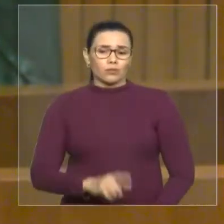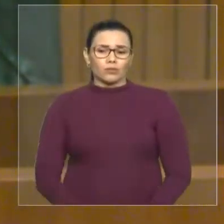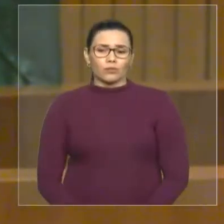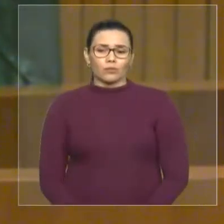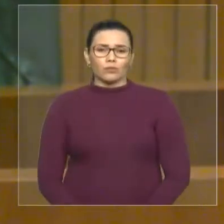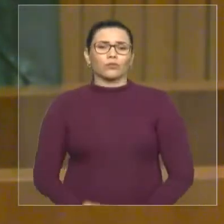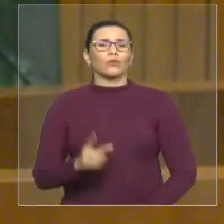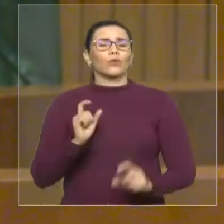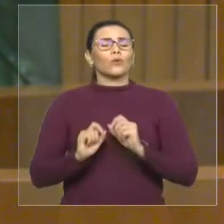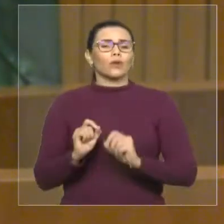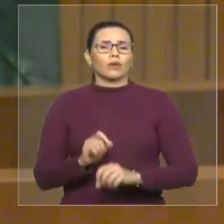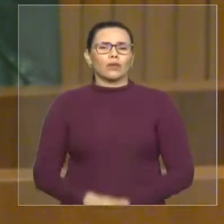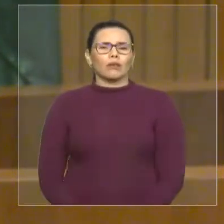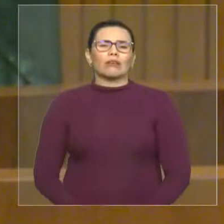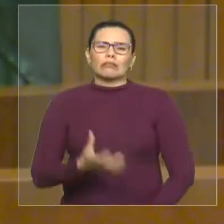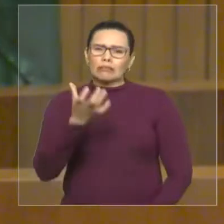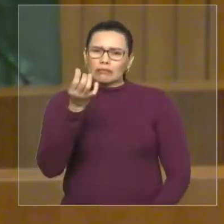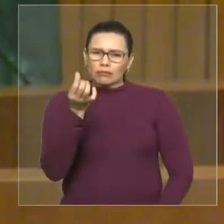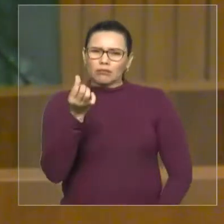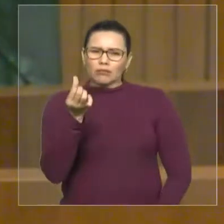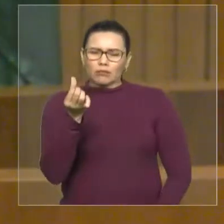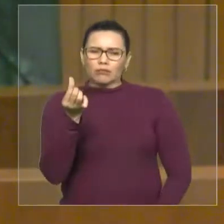6 atletas